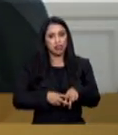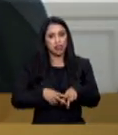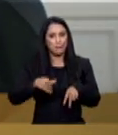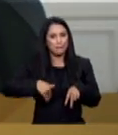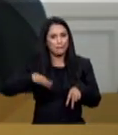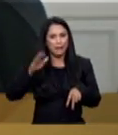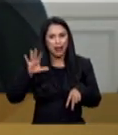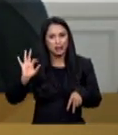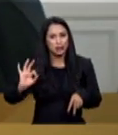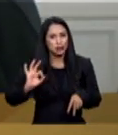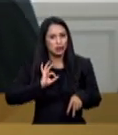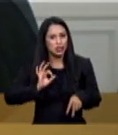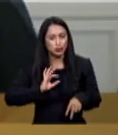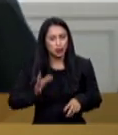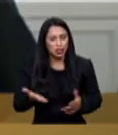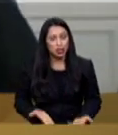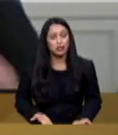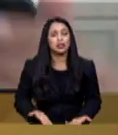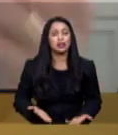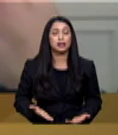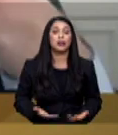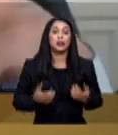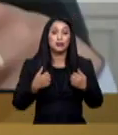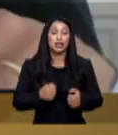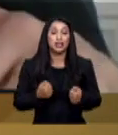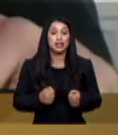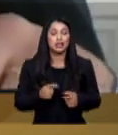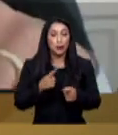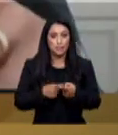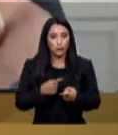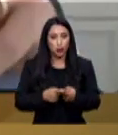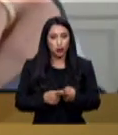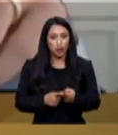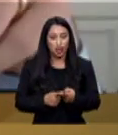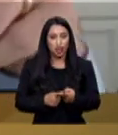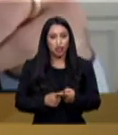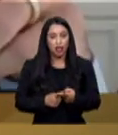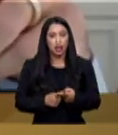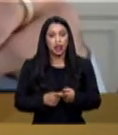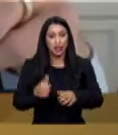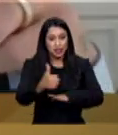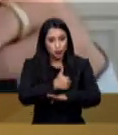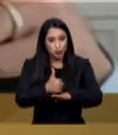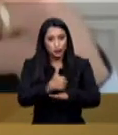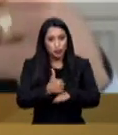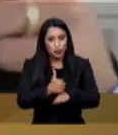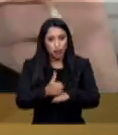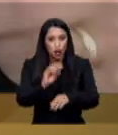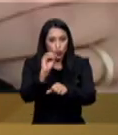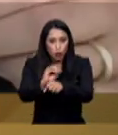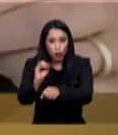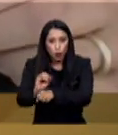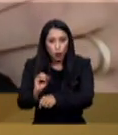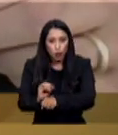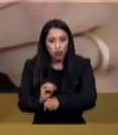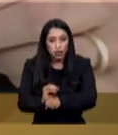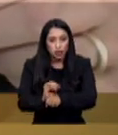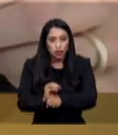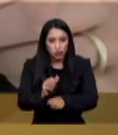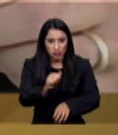mais do que as polícias, exatamente porque esses agentes socioeducativos, eles devem fazer a contenção